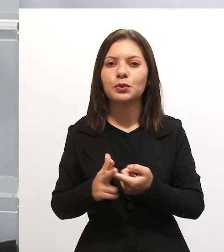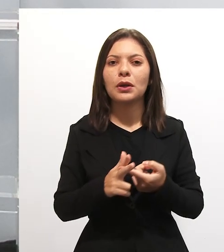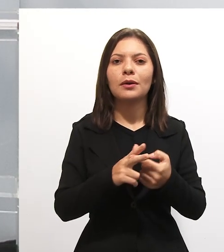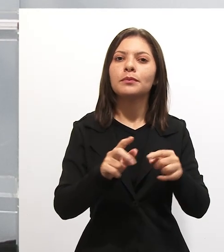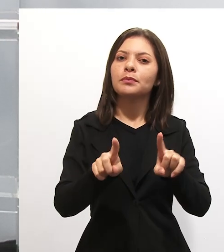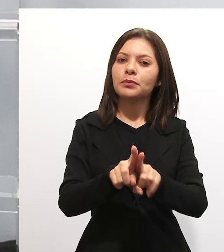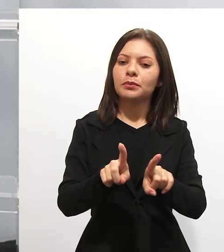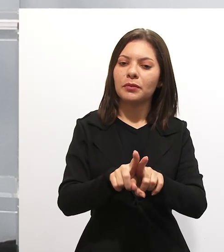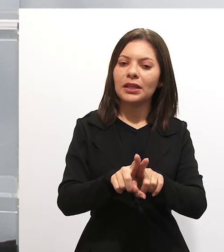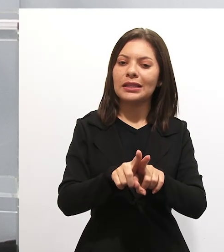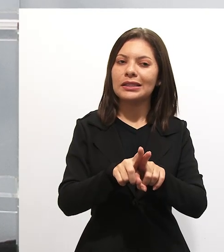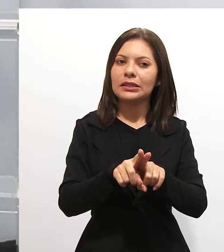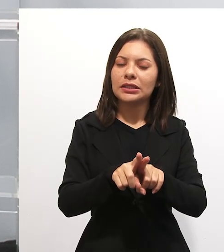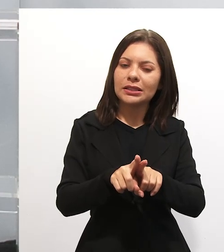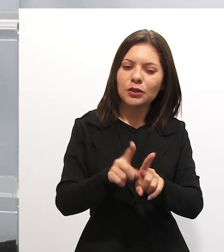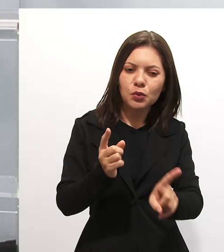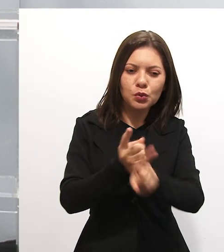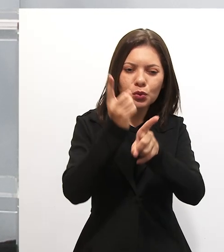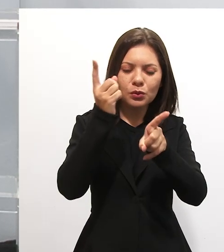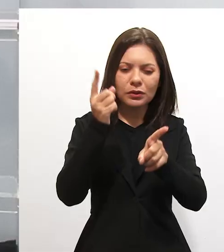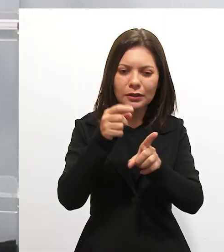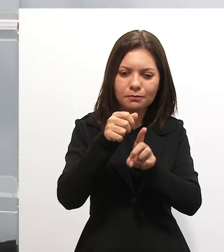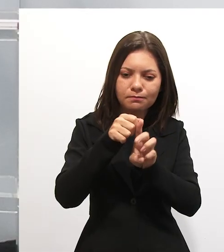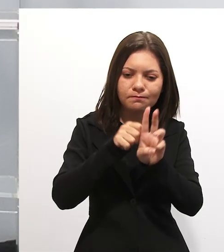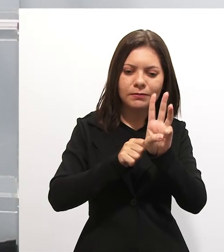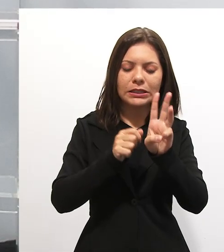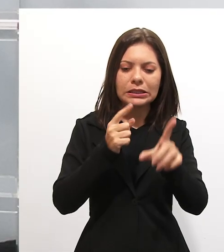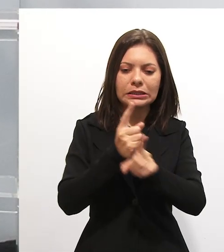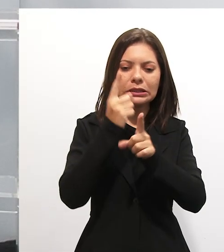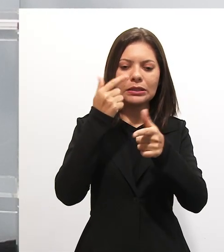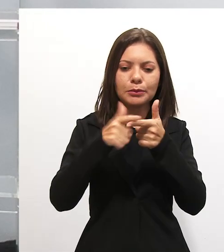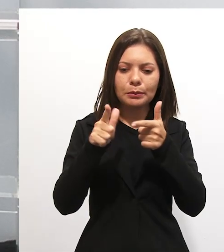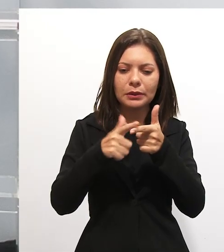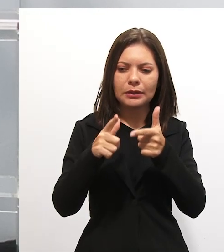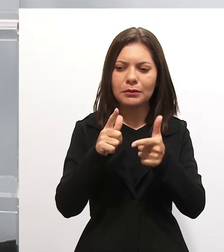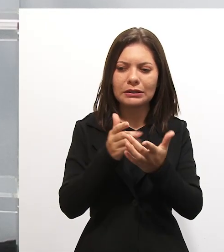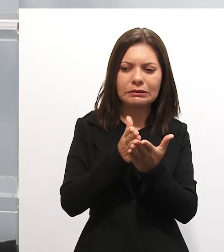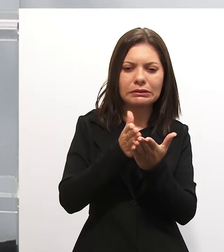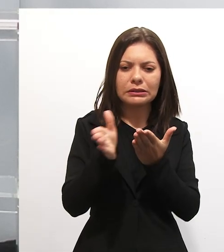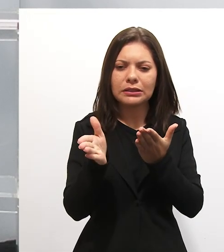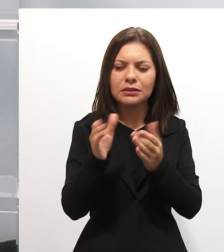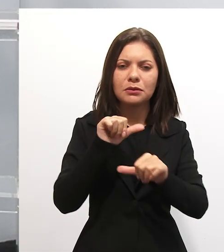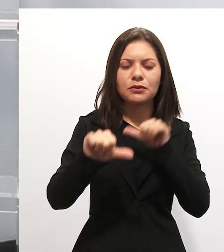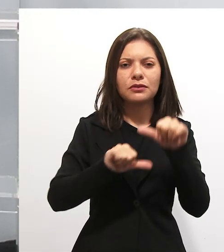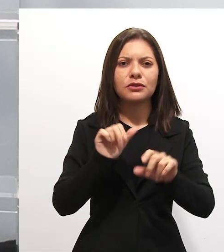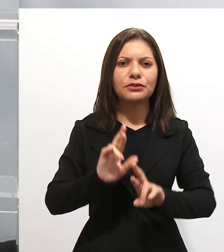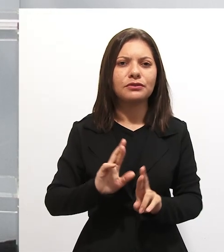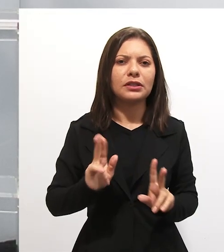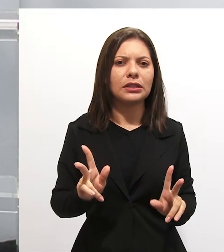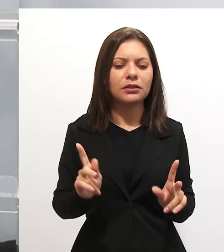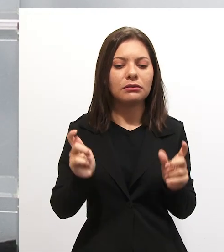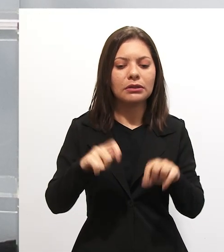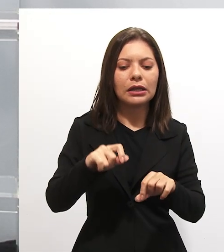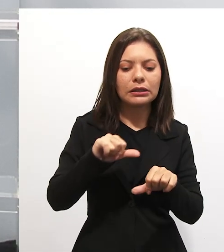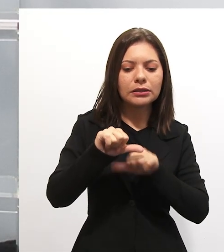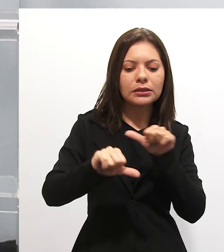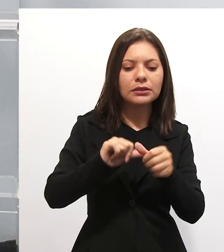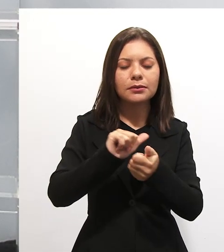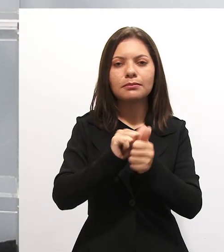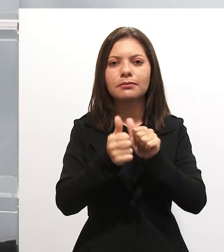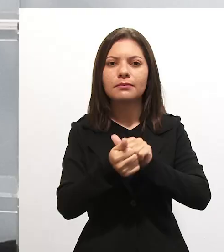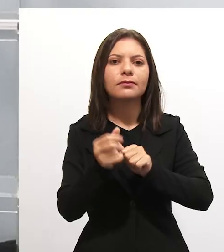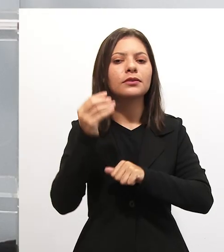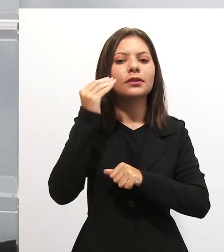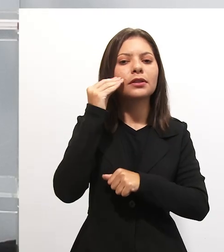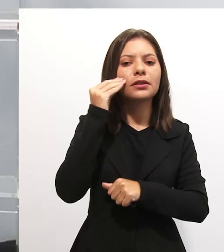for identificado logo nos primeiros meses do ano, a gente consiga repor, alterar o preço de venda e com isso a gente